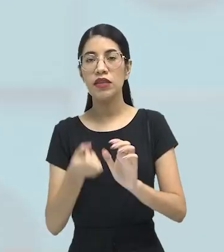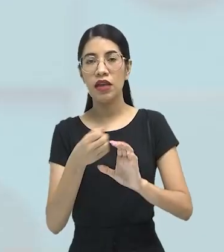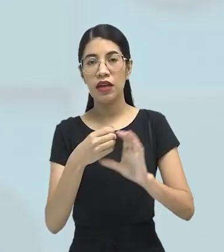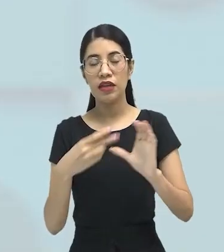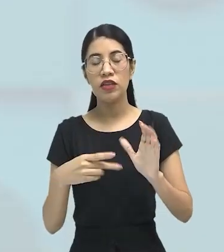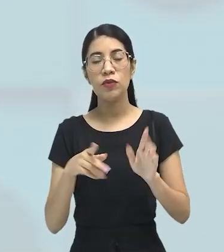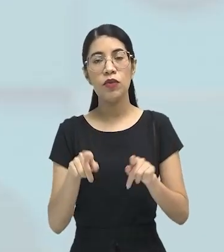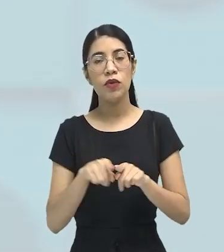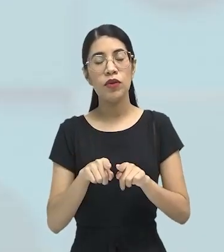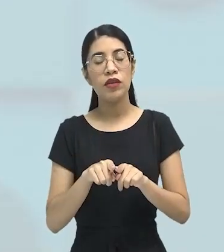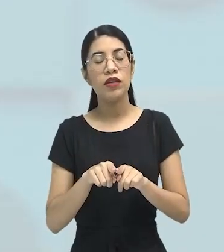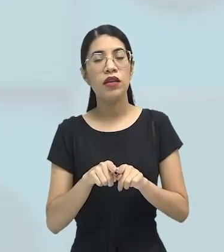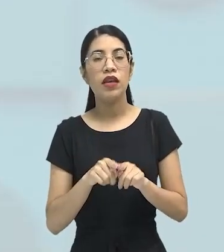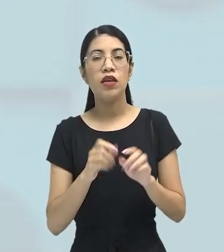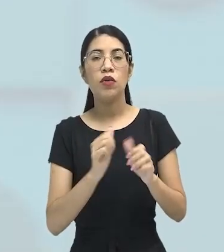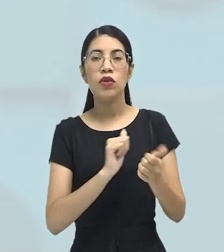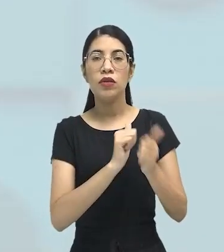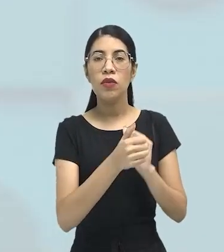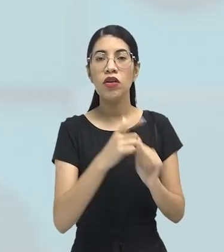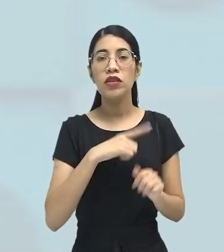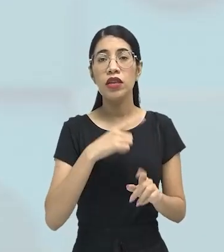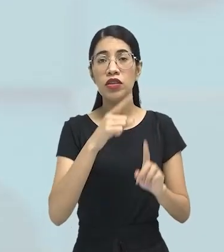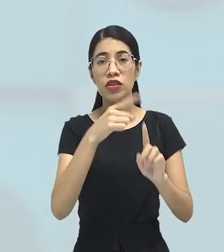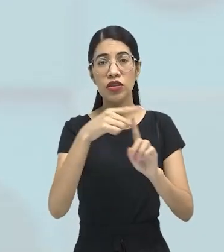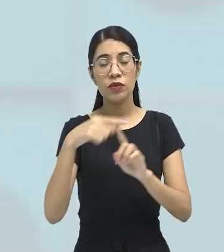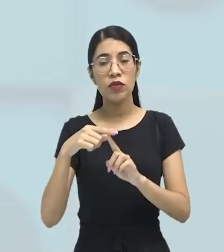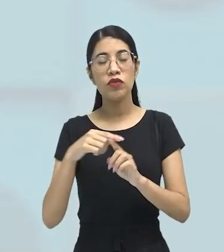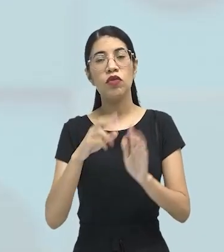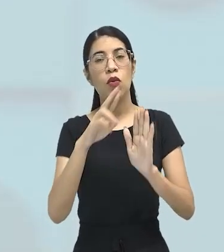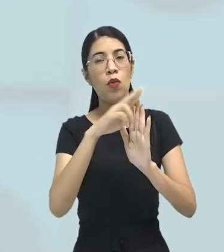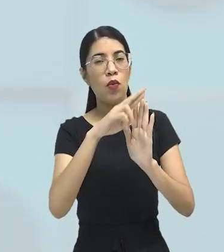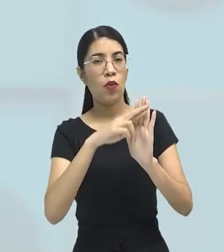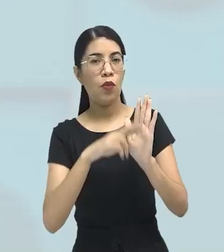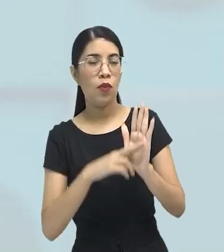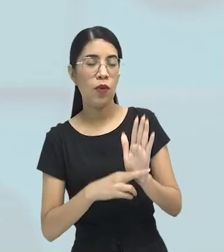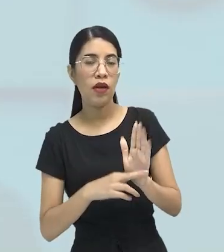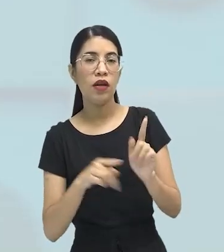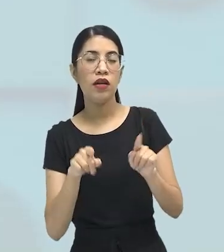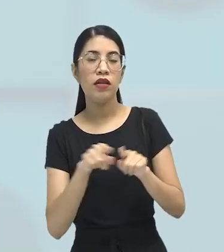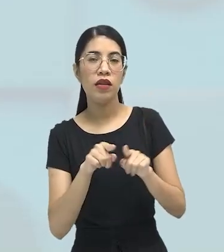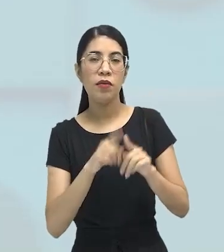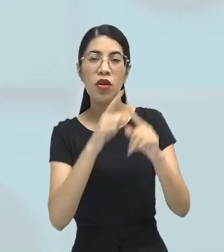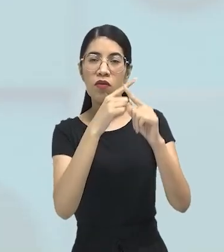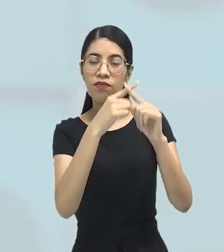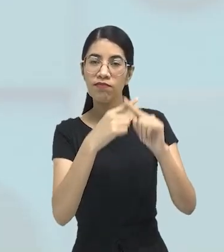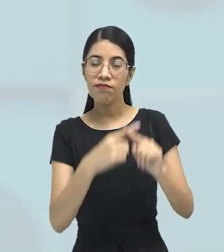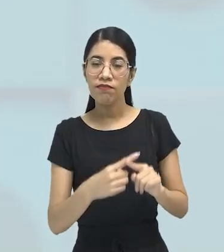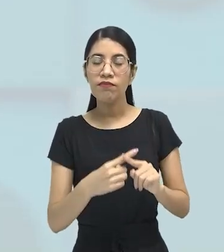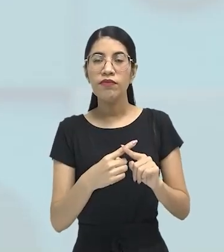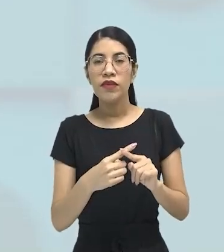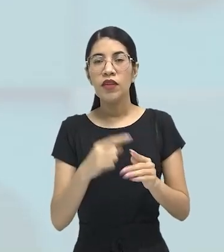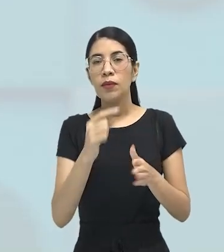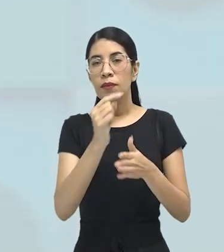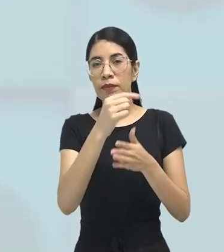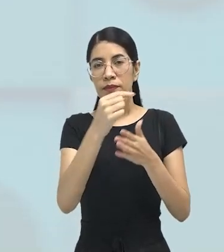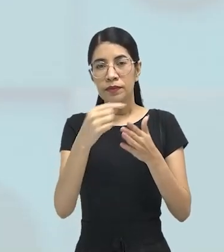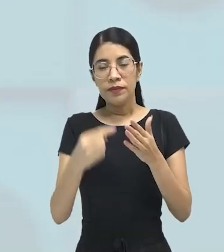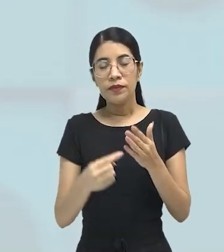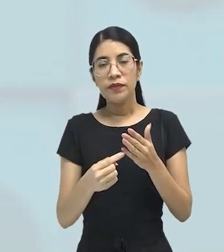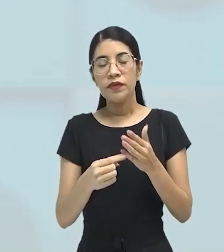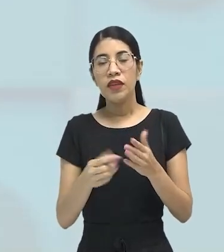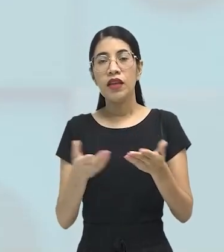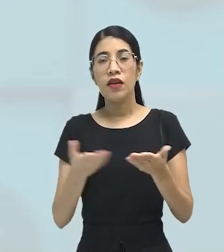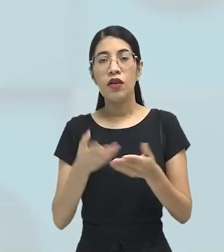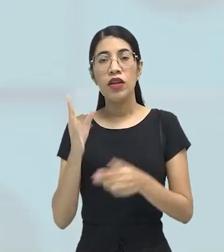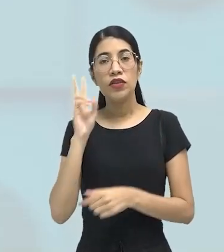esporte são modalidades que têm ali regras específicas, onde tem a questão da competição e tudo mais, tá bom? Então